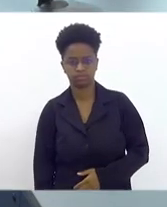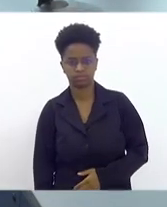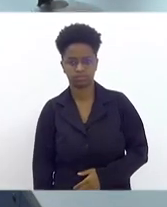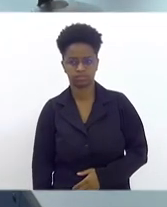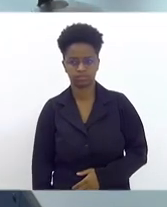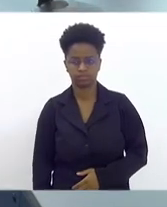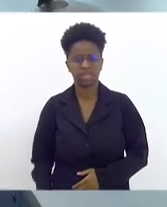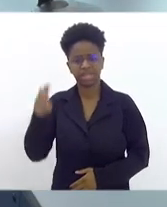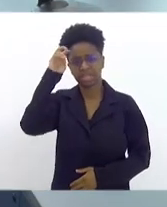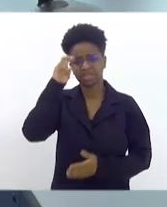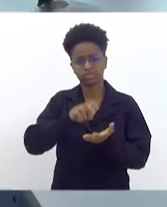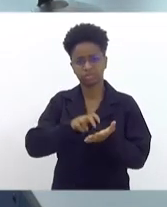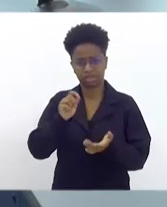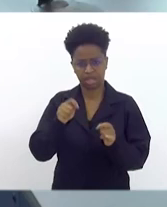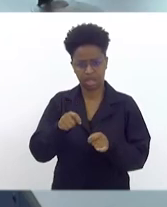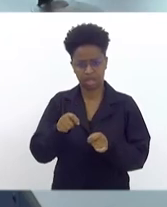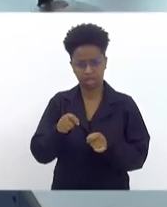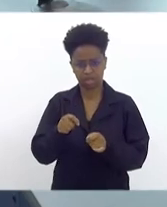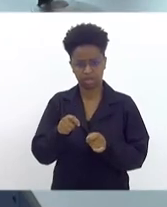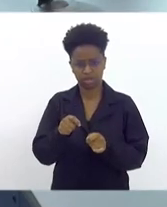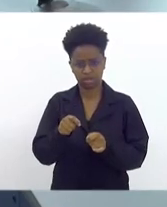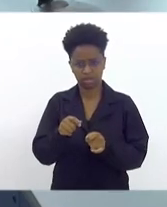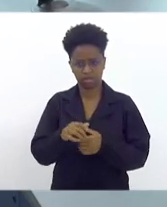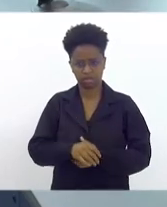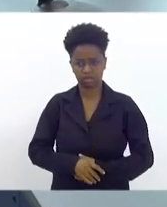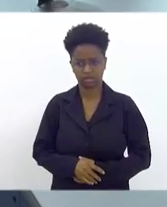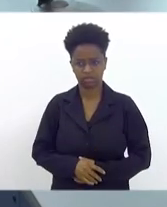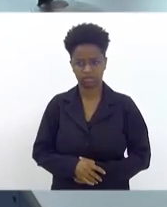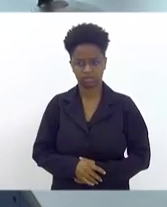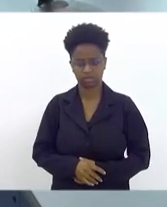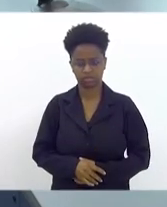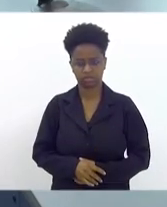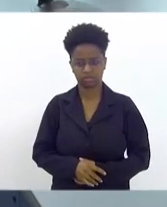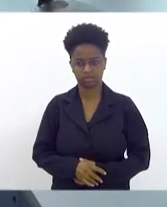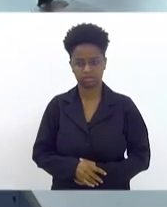Quinta de manhã. Quinta a gente tem a Marta Rocha e a Renata Souza. Pode